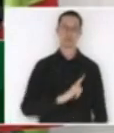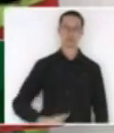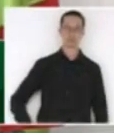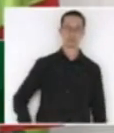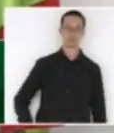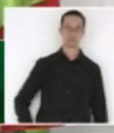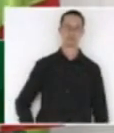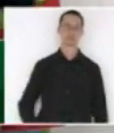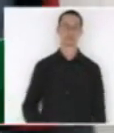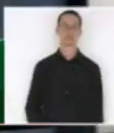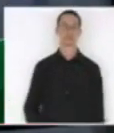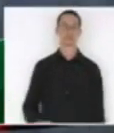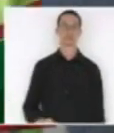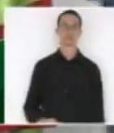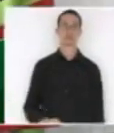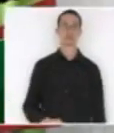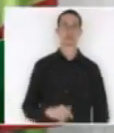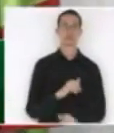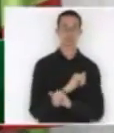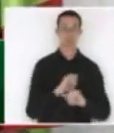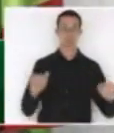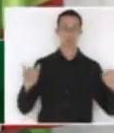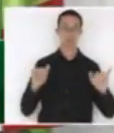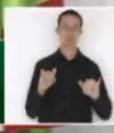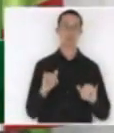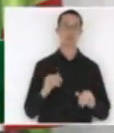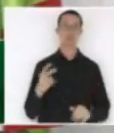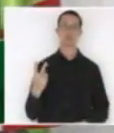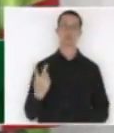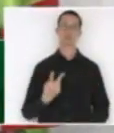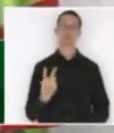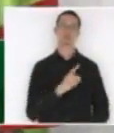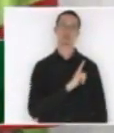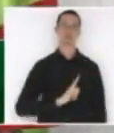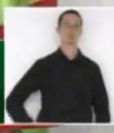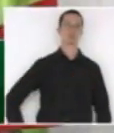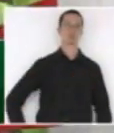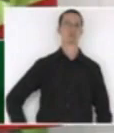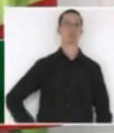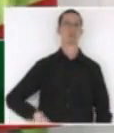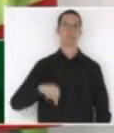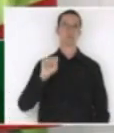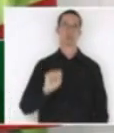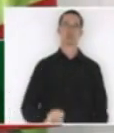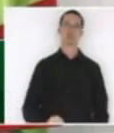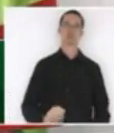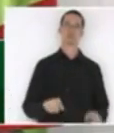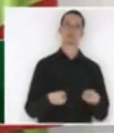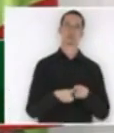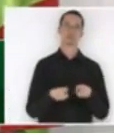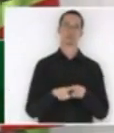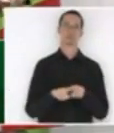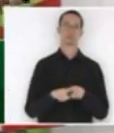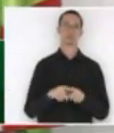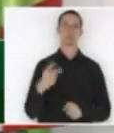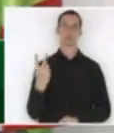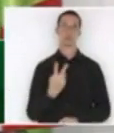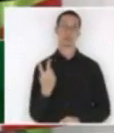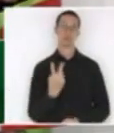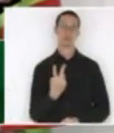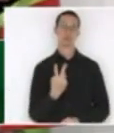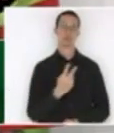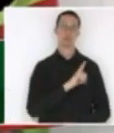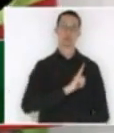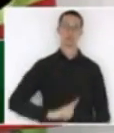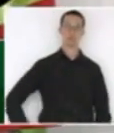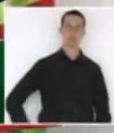dizer que o nosso vice-governador também é do Sul. O vice-governador Eduardo Pinho Moreira é da